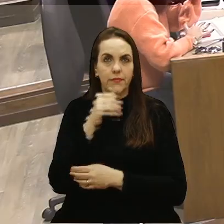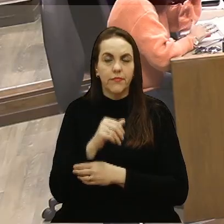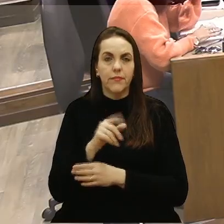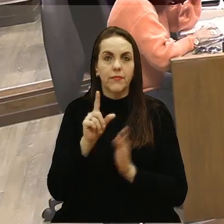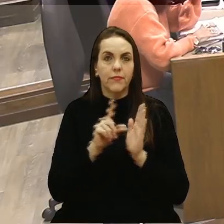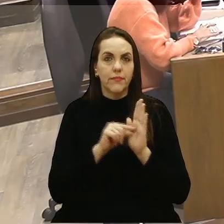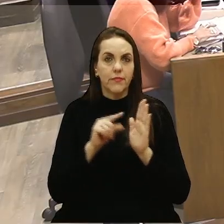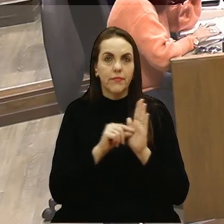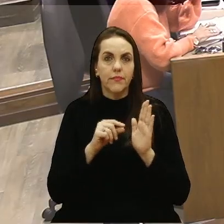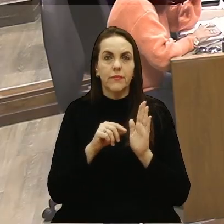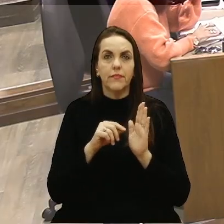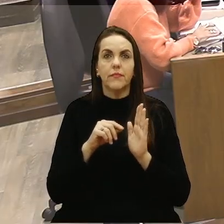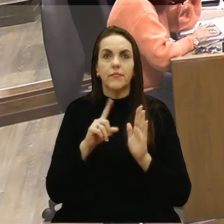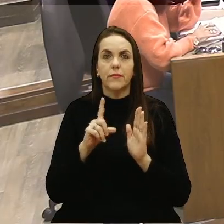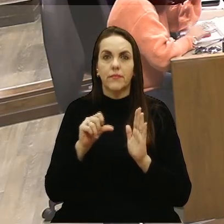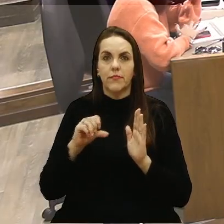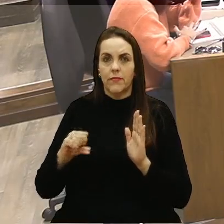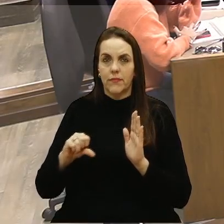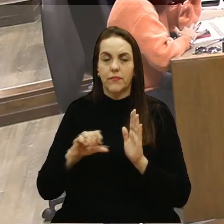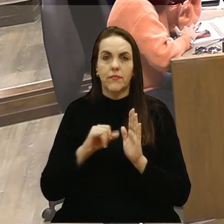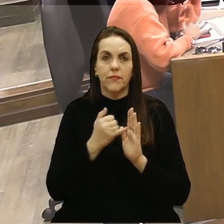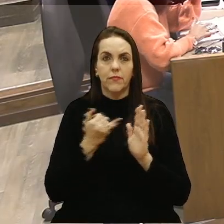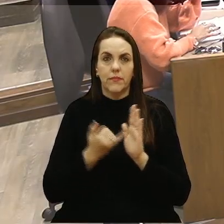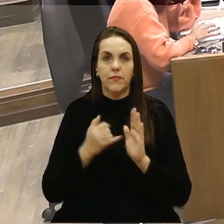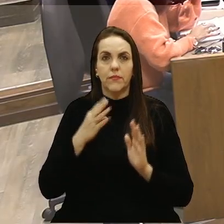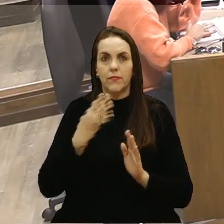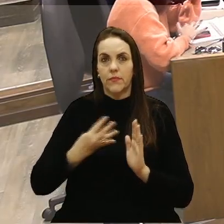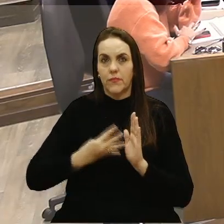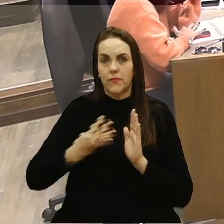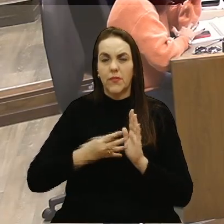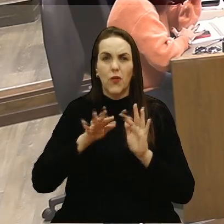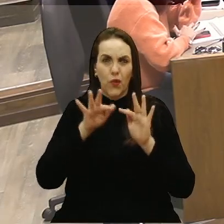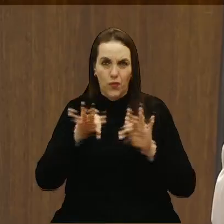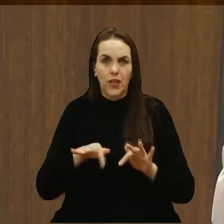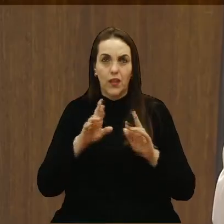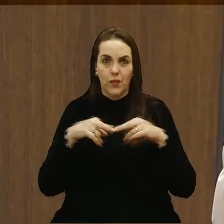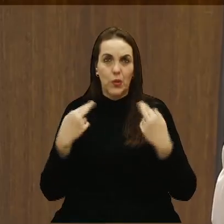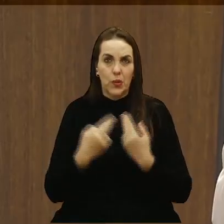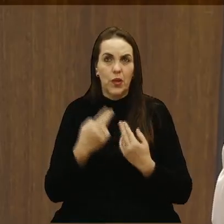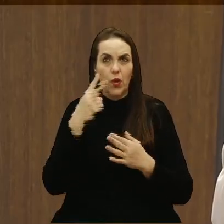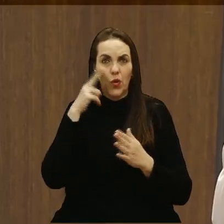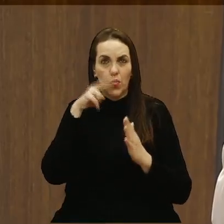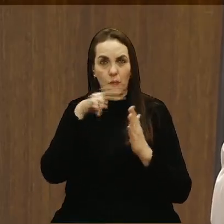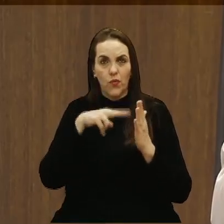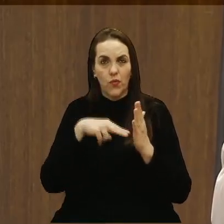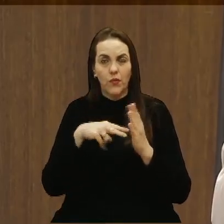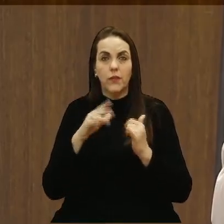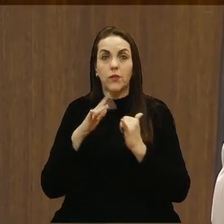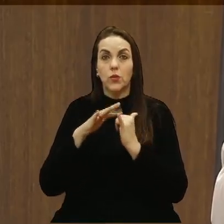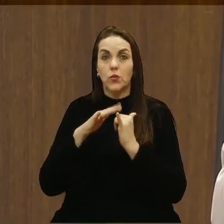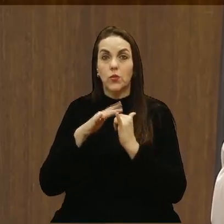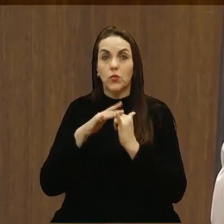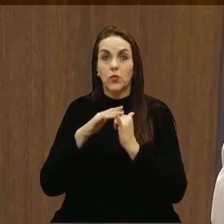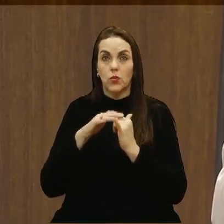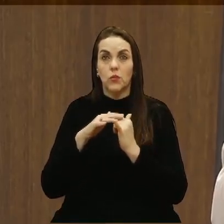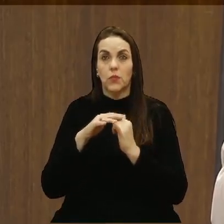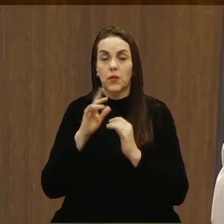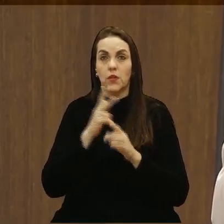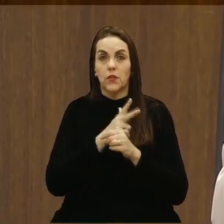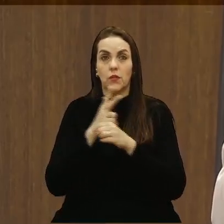inciso 4º, posteriormente ao fim da sessão, ontem eu fui rever junto ao YouTube os vídeos e áudios e